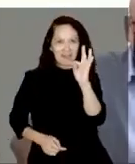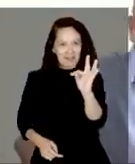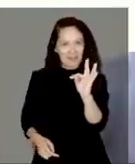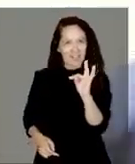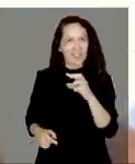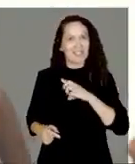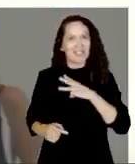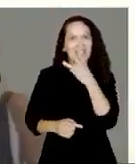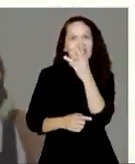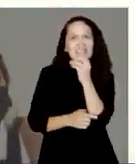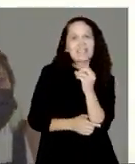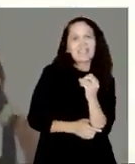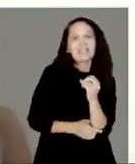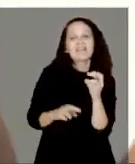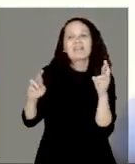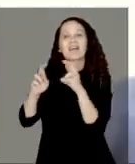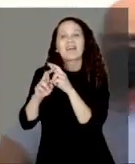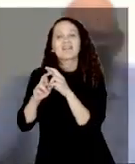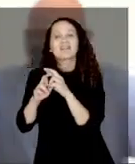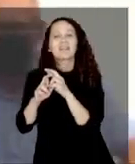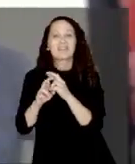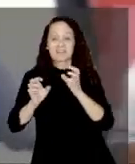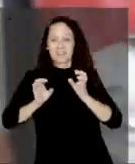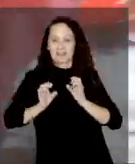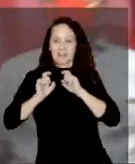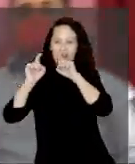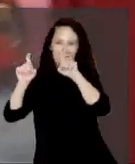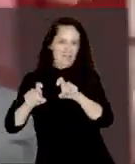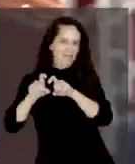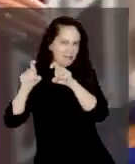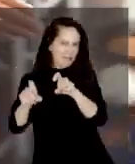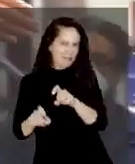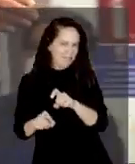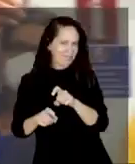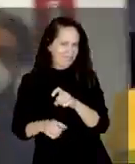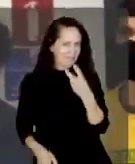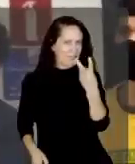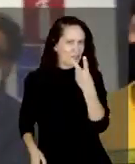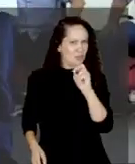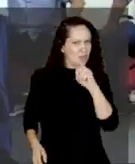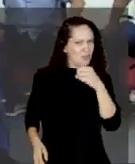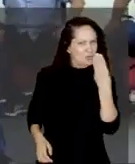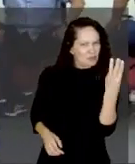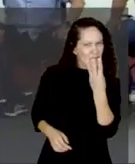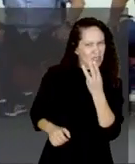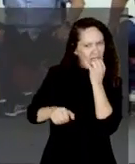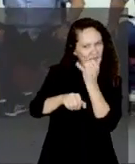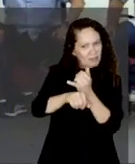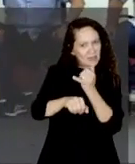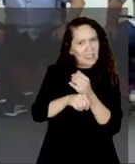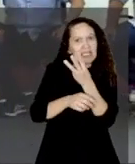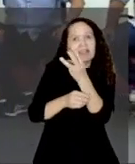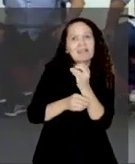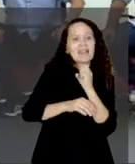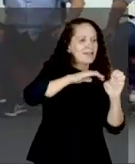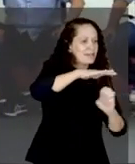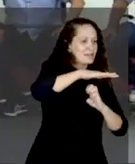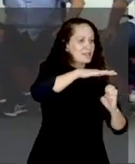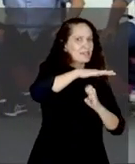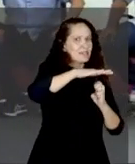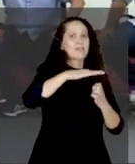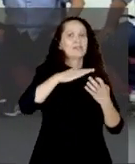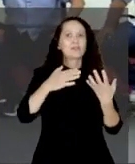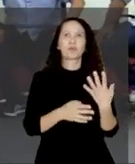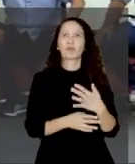viu. E são deputados e senadores que fazem as leis. E se a gente não fizer as coisas corretas, a